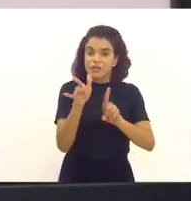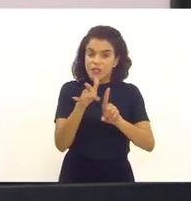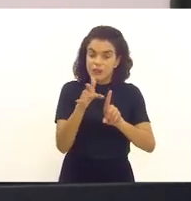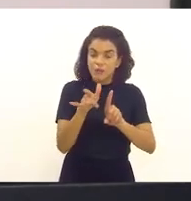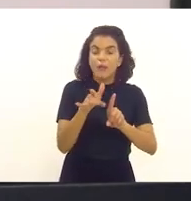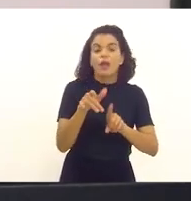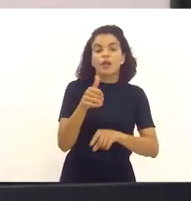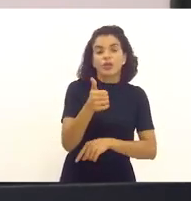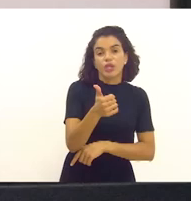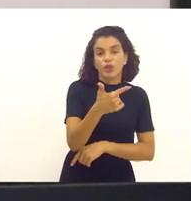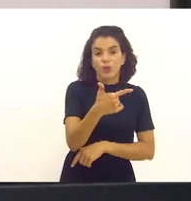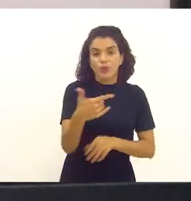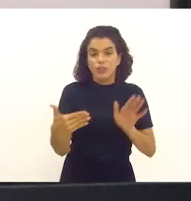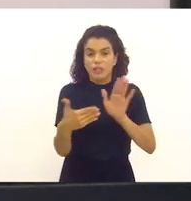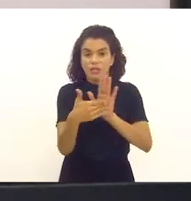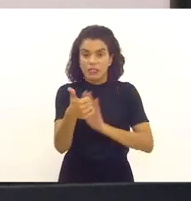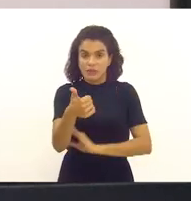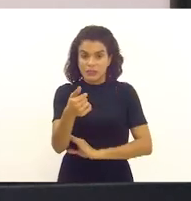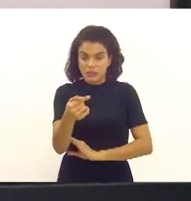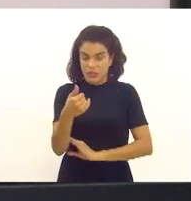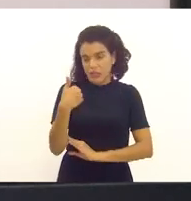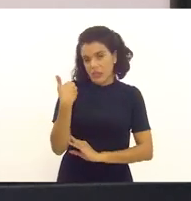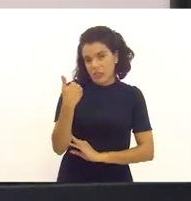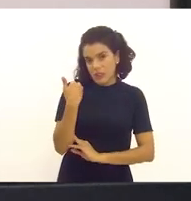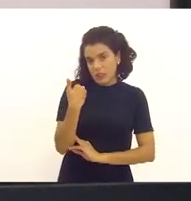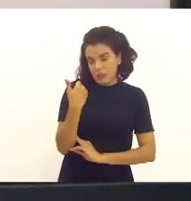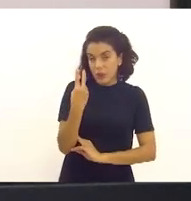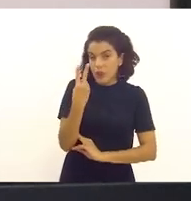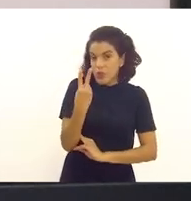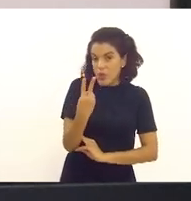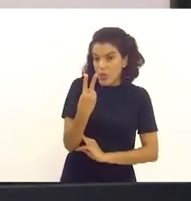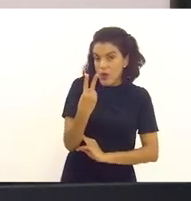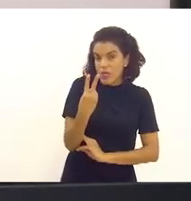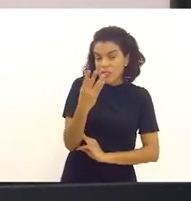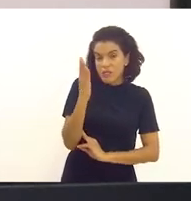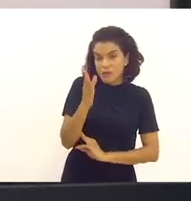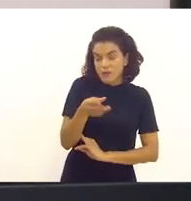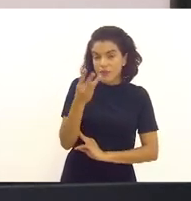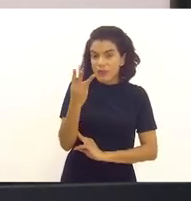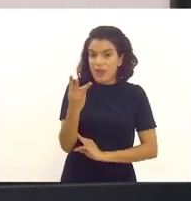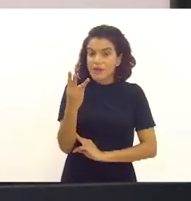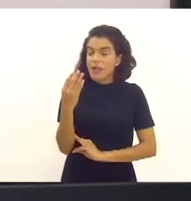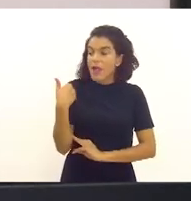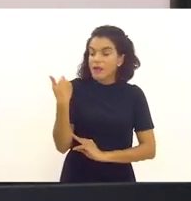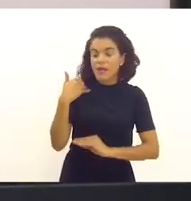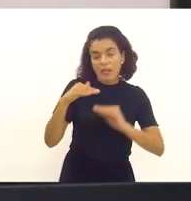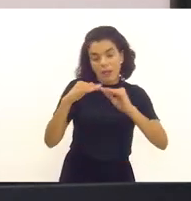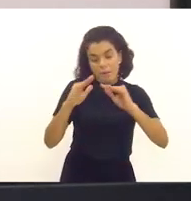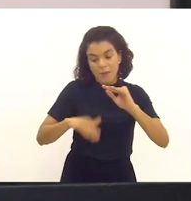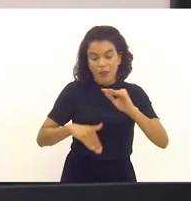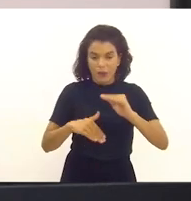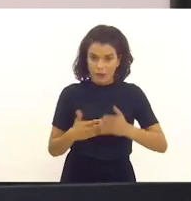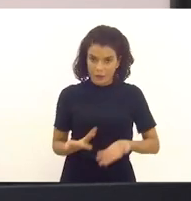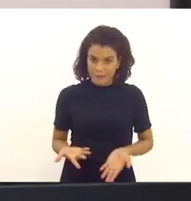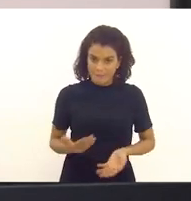12 a 17 anos de idade ou seja dois terço das vítimas eram menor de idade